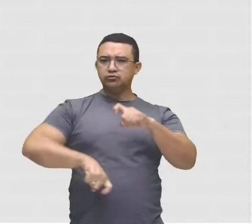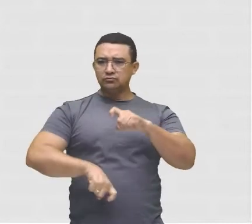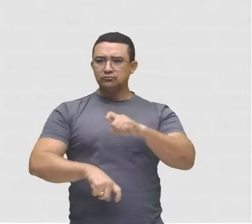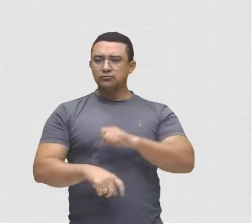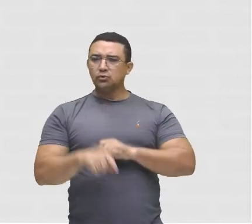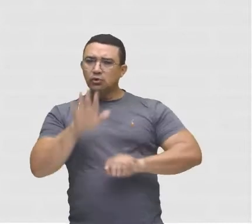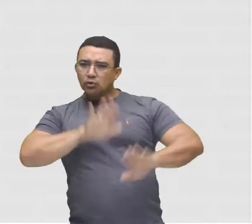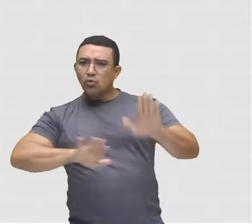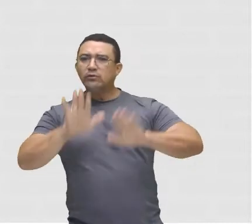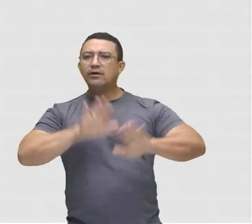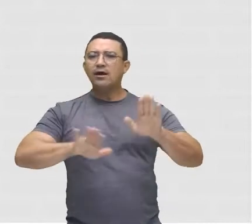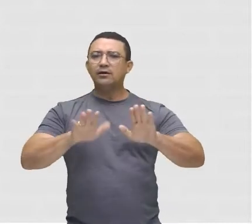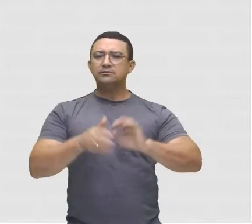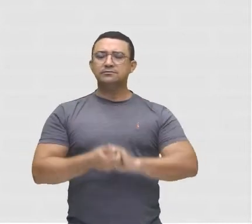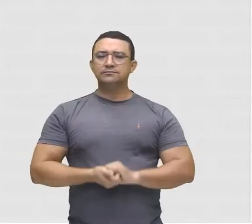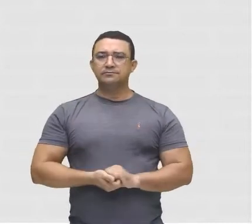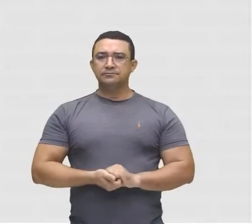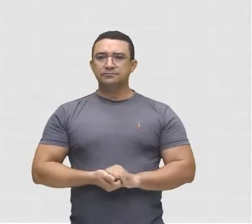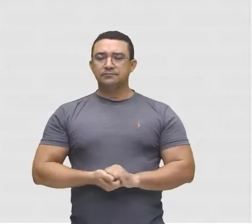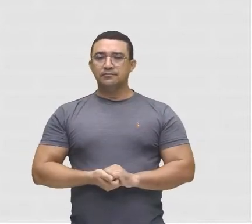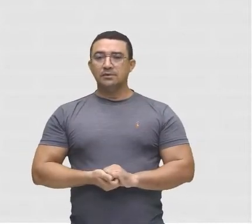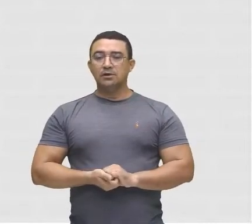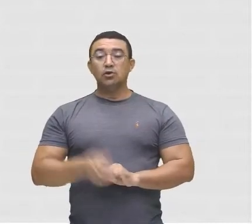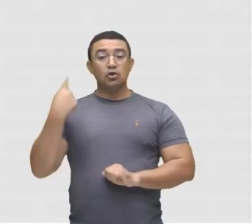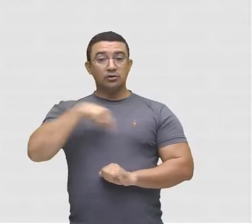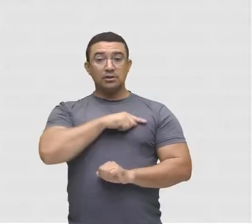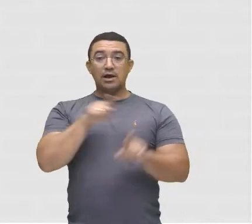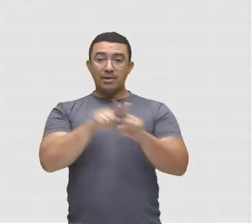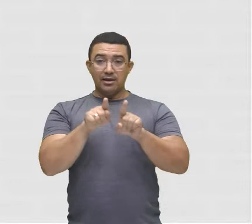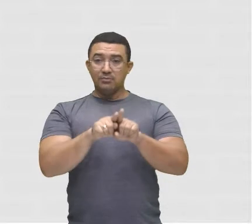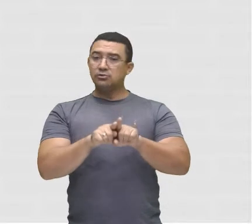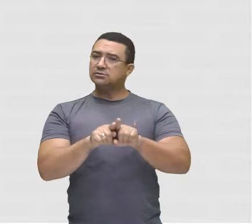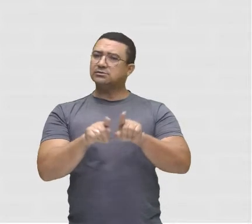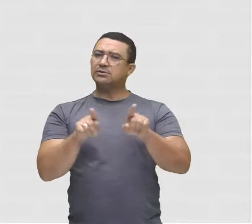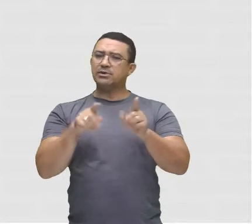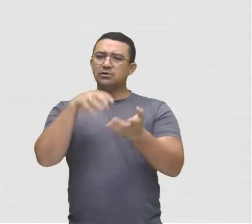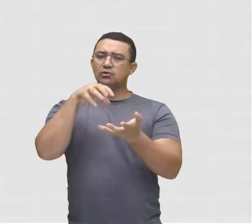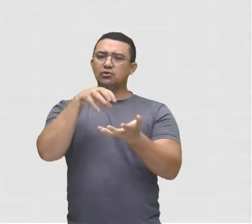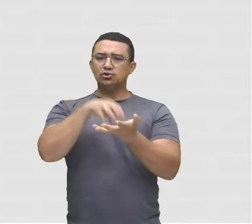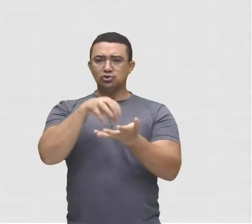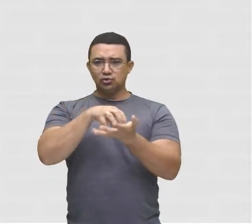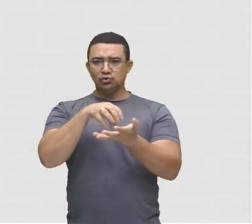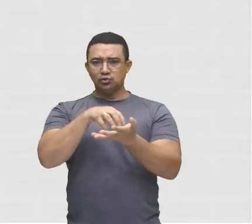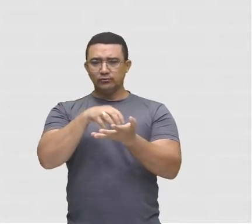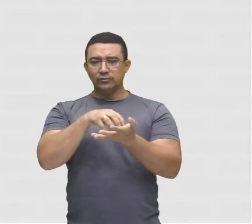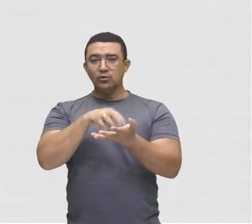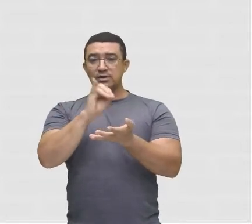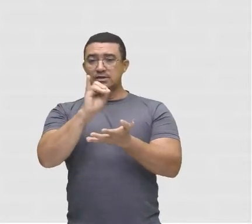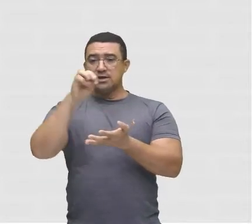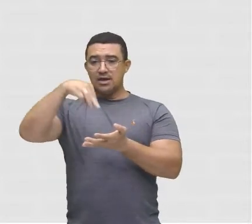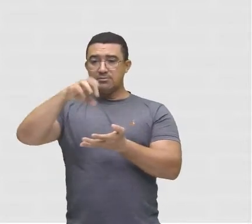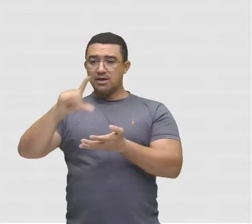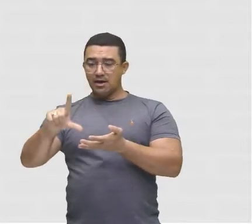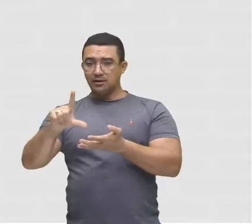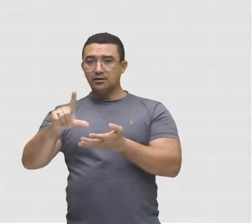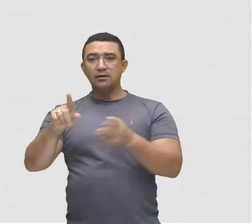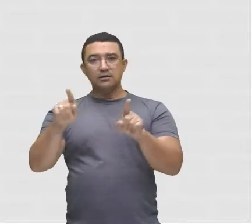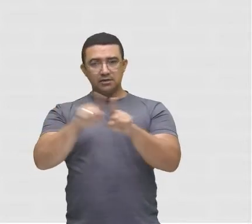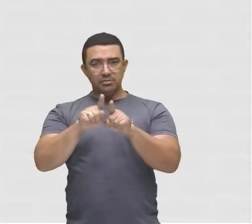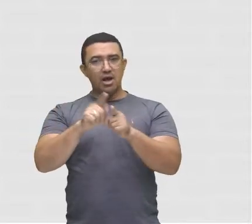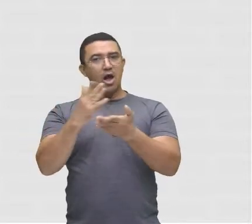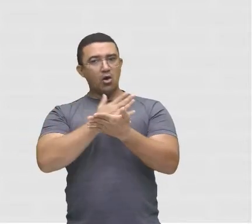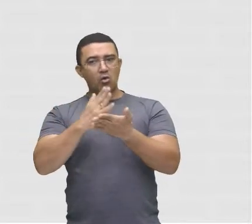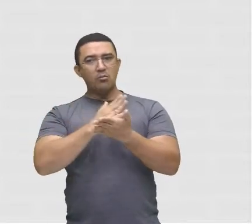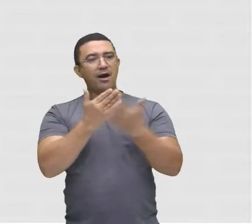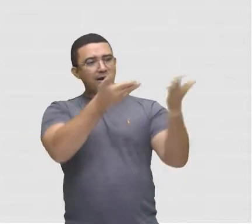exemplo, nós trabalhamos no Instituto Médico Legal também. Então, nós atendemos o pessoal de abuso sexual, de vítimas de abuso também,